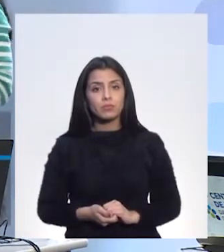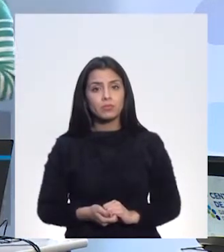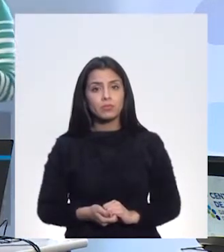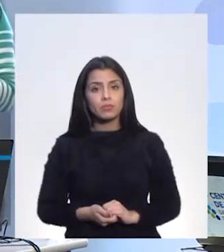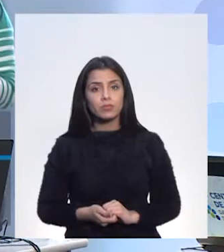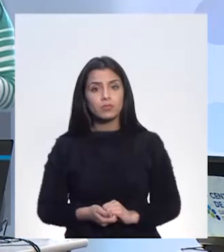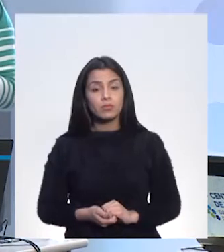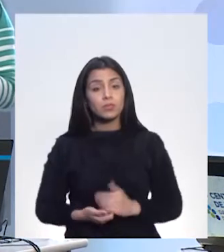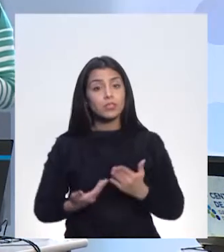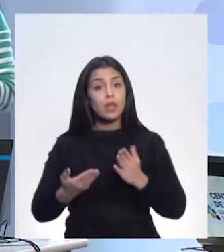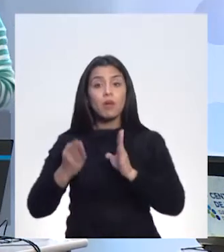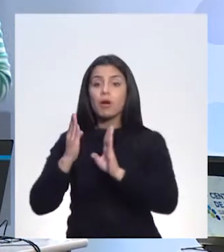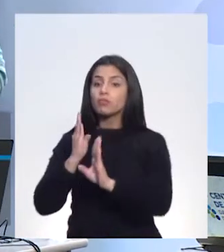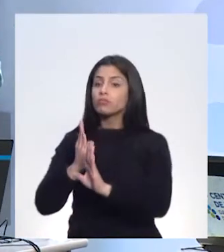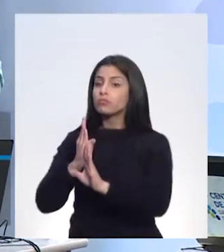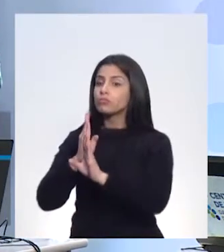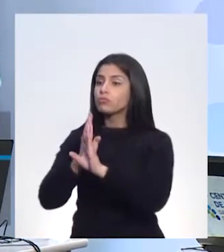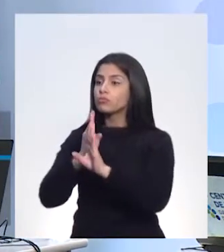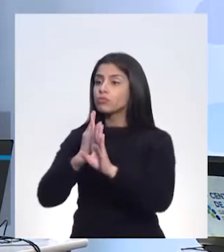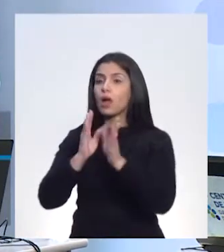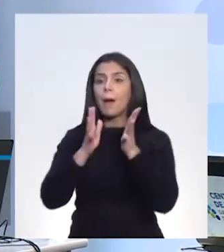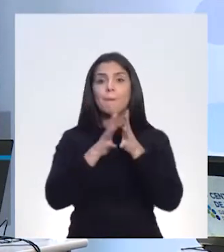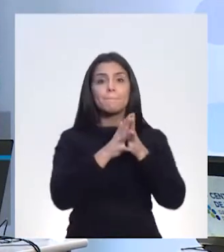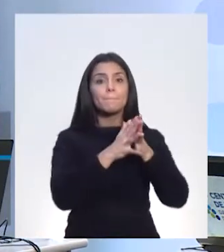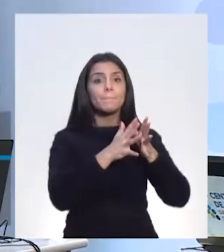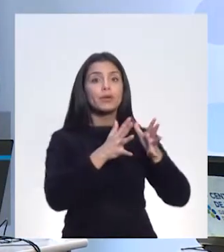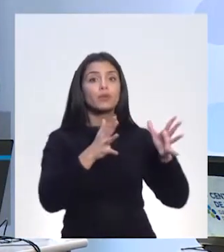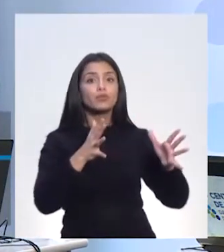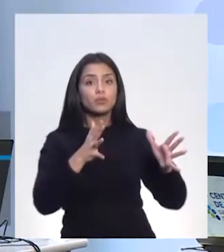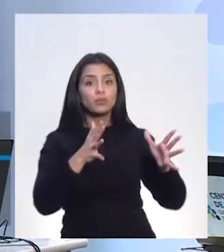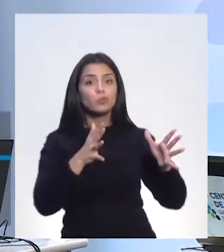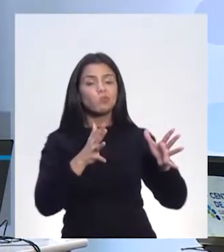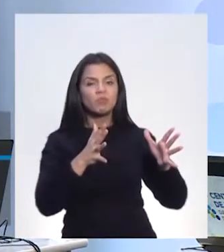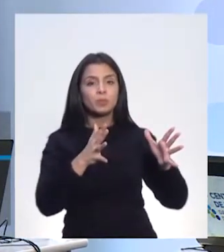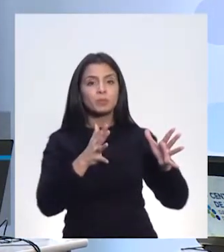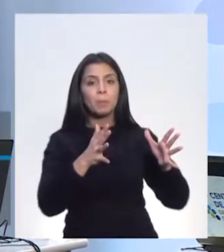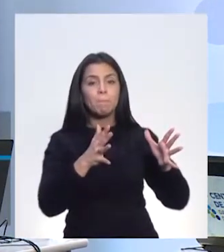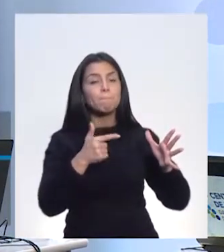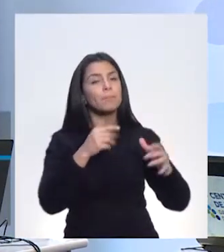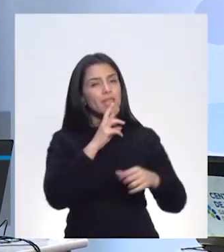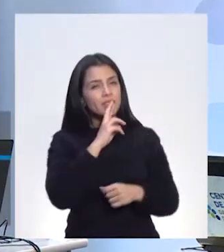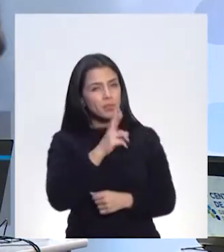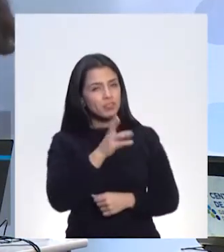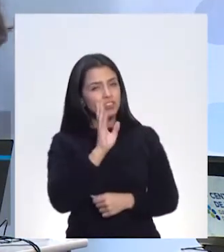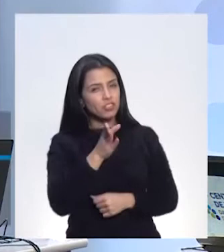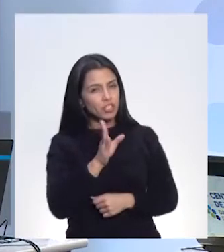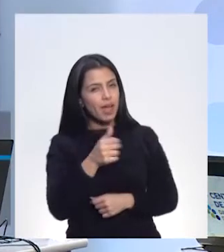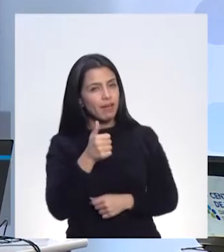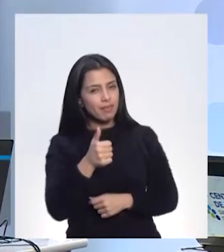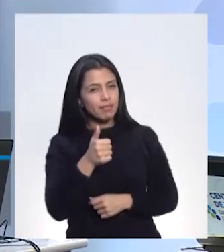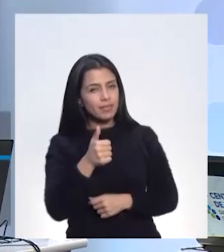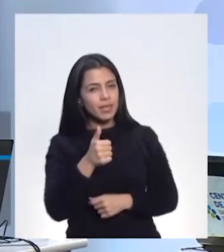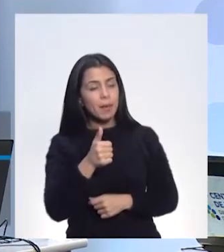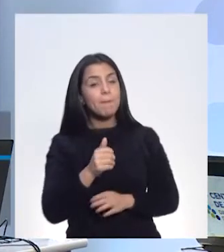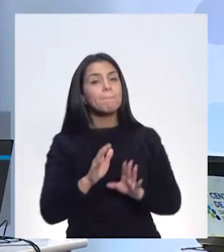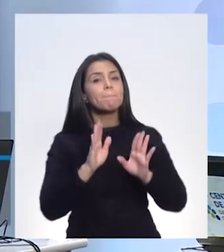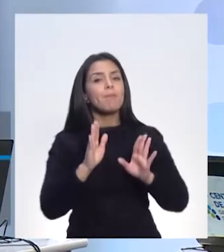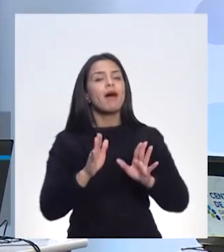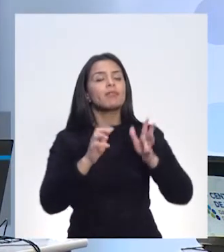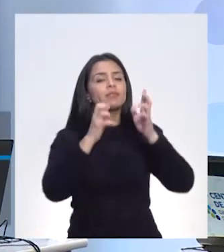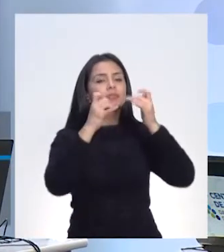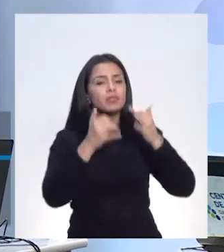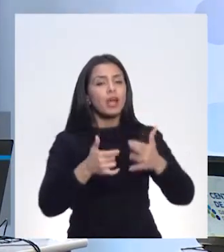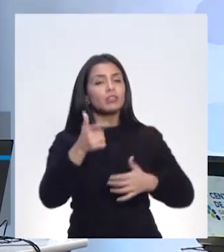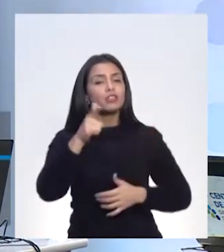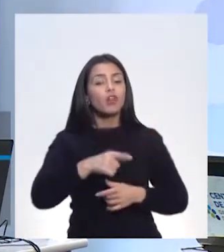a amplitude, eu até já respondi para você, não é mesmo? Mas eu vou fazer de novo a conta, ó. Por quê? A